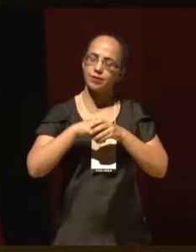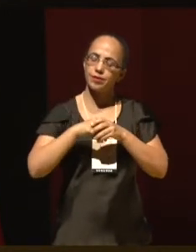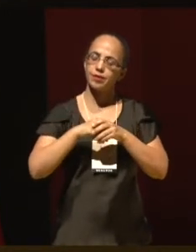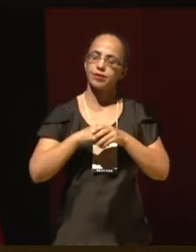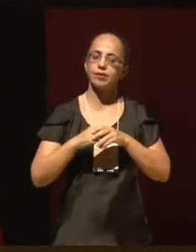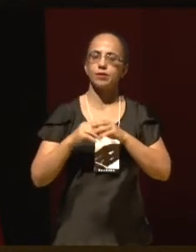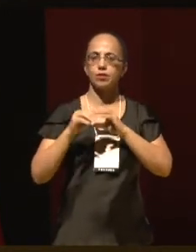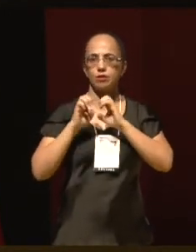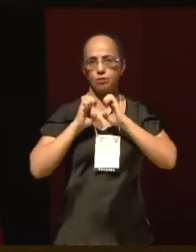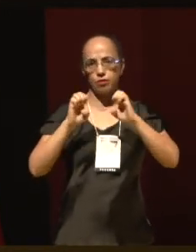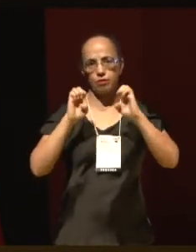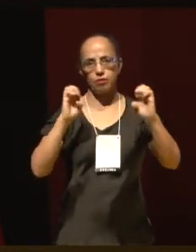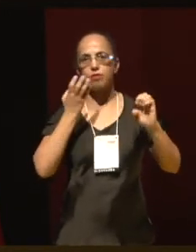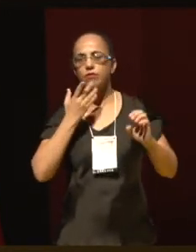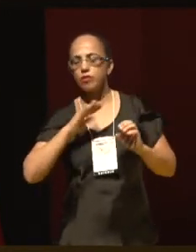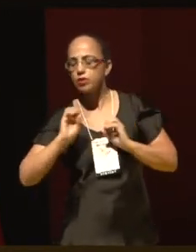evangelização.